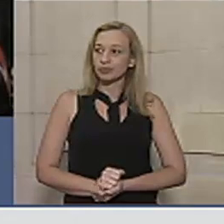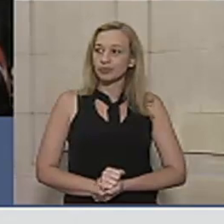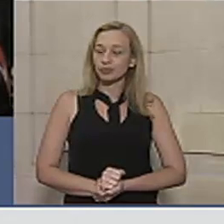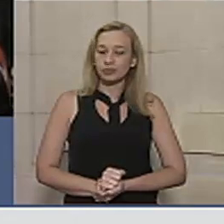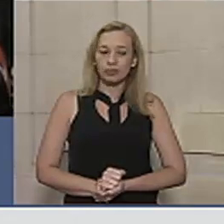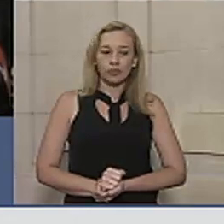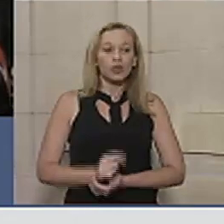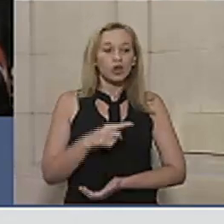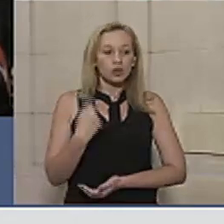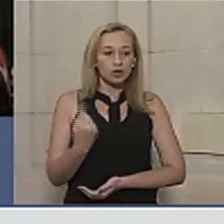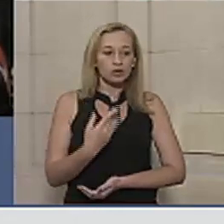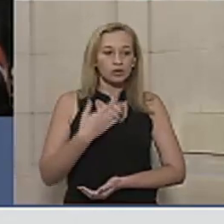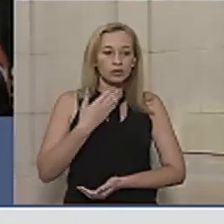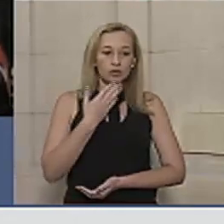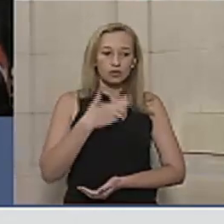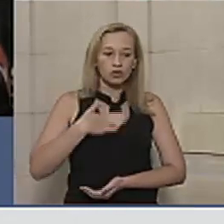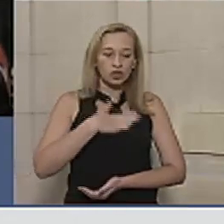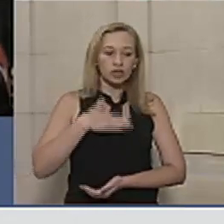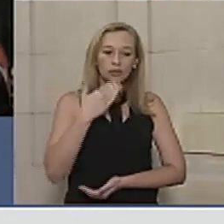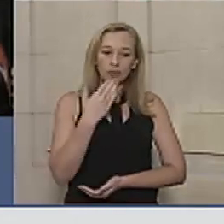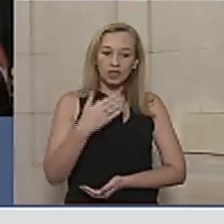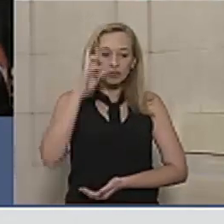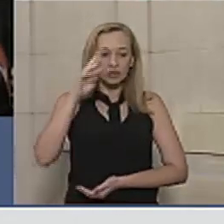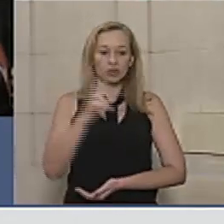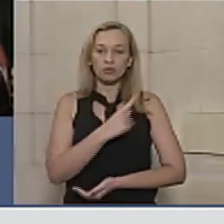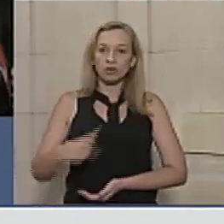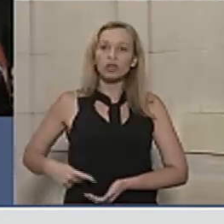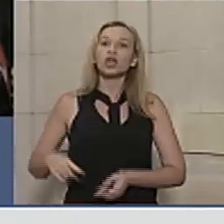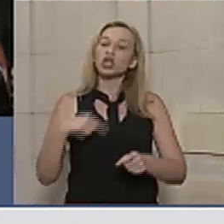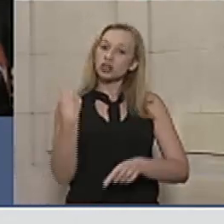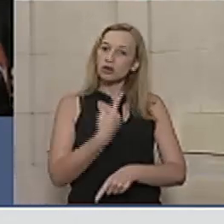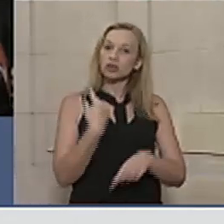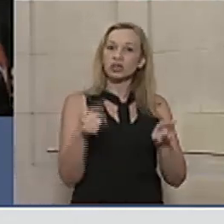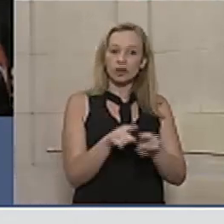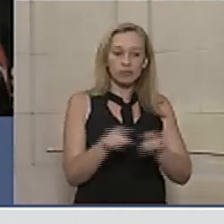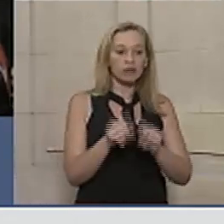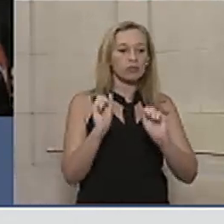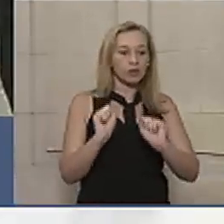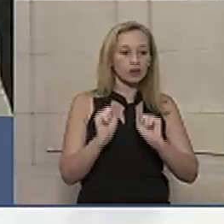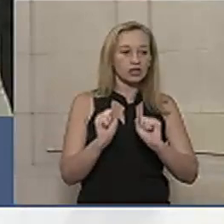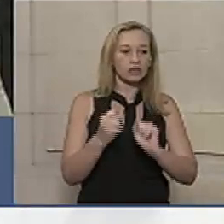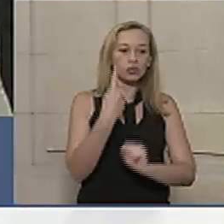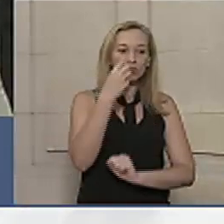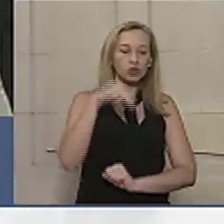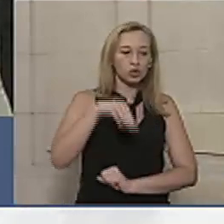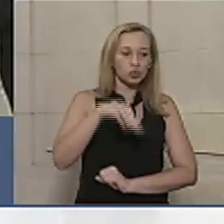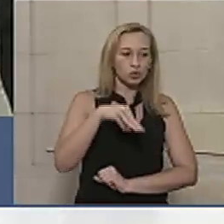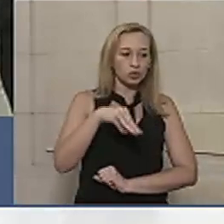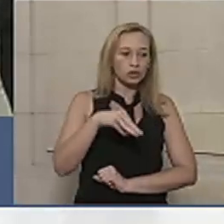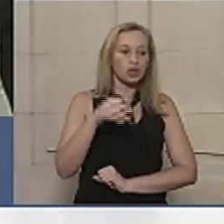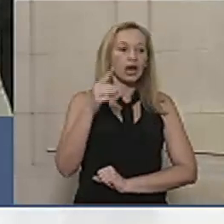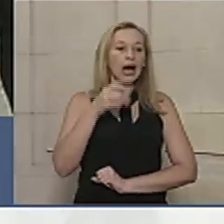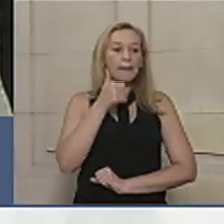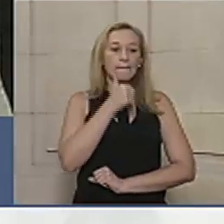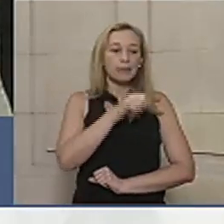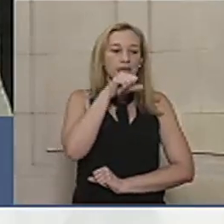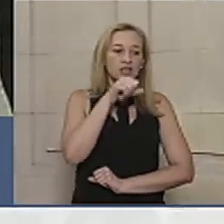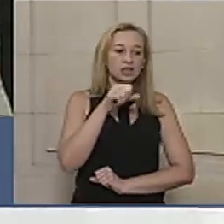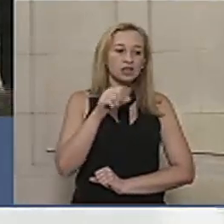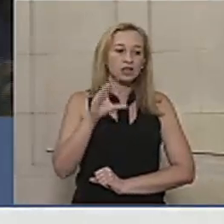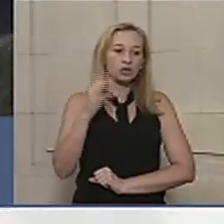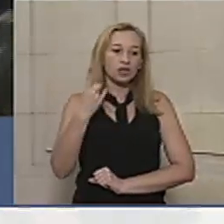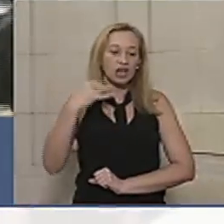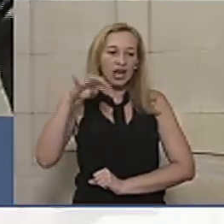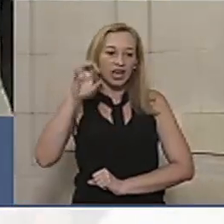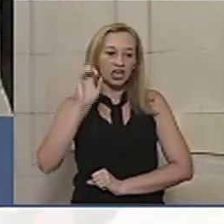Nós gostaríamos de pedir, presidente, para que nós possamos também fazer esse um minuto de silêncio. Também a mãe do Cleiton, que está